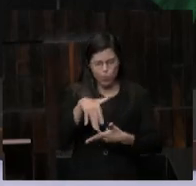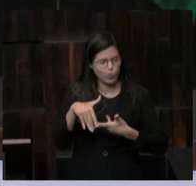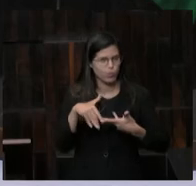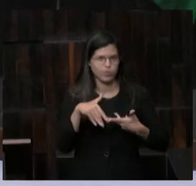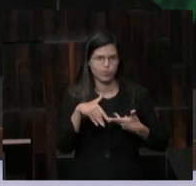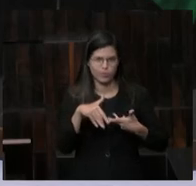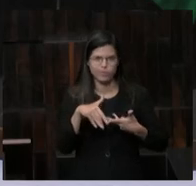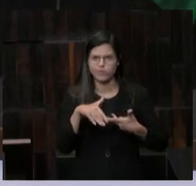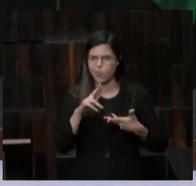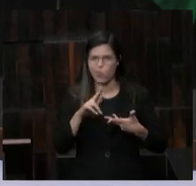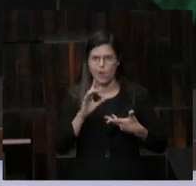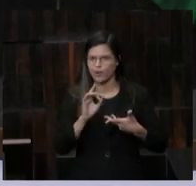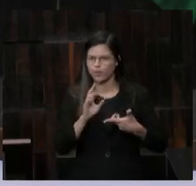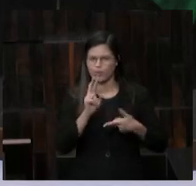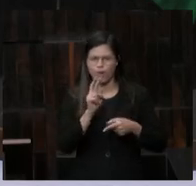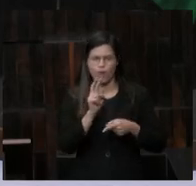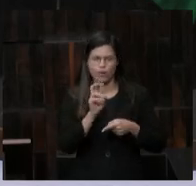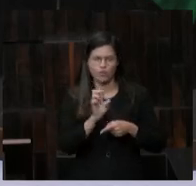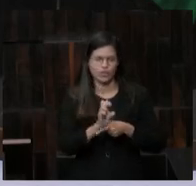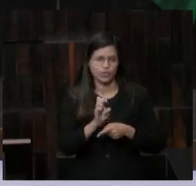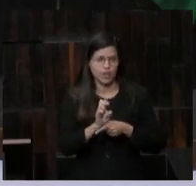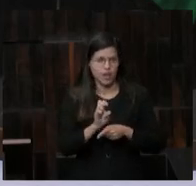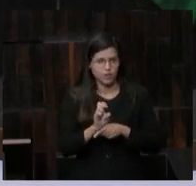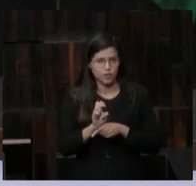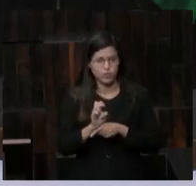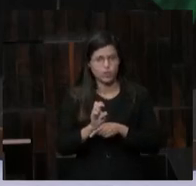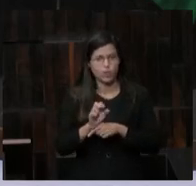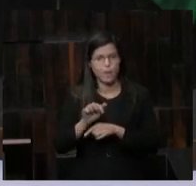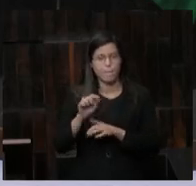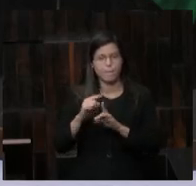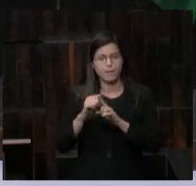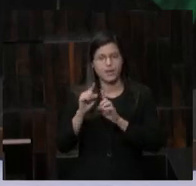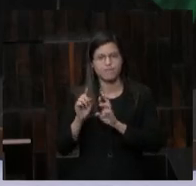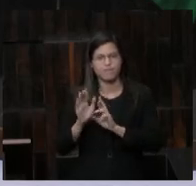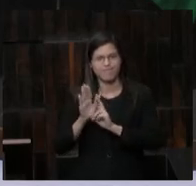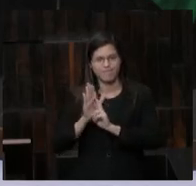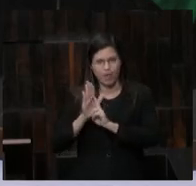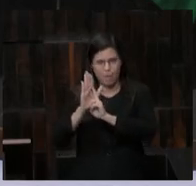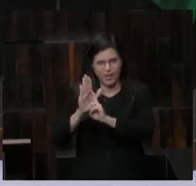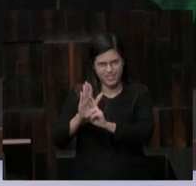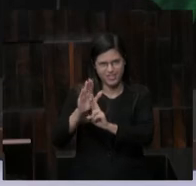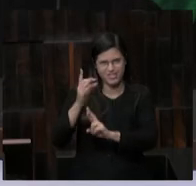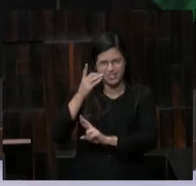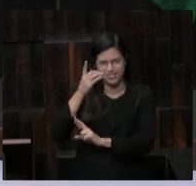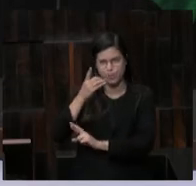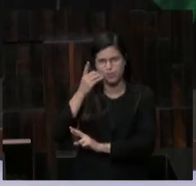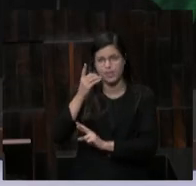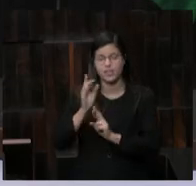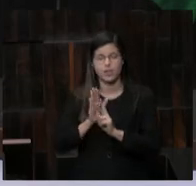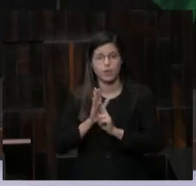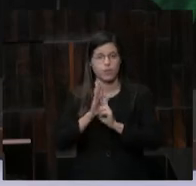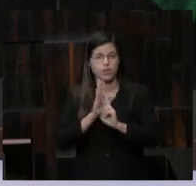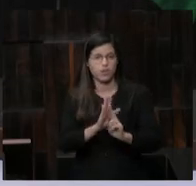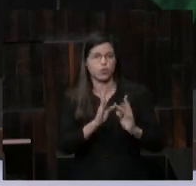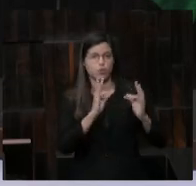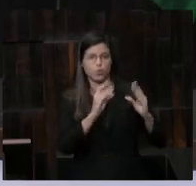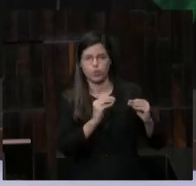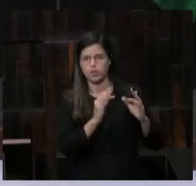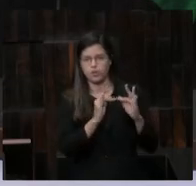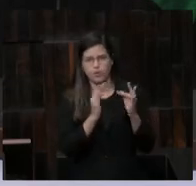é só do estado, mas ter a senhora representando aqui, todas essas